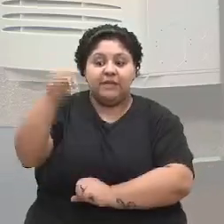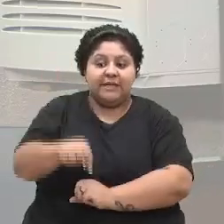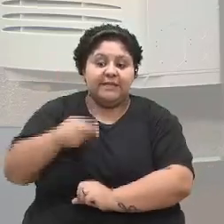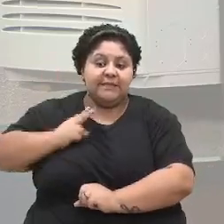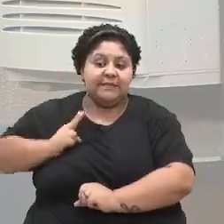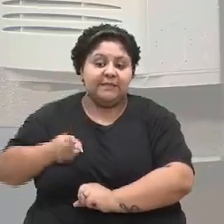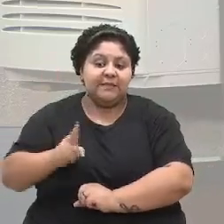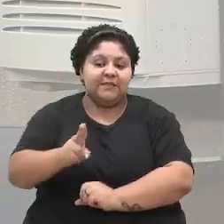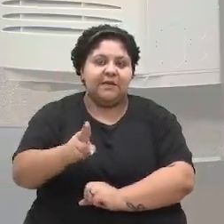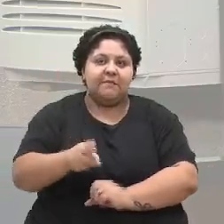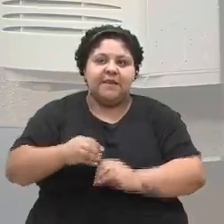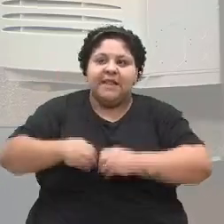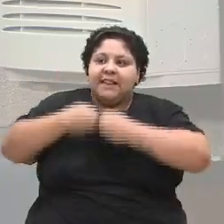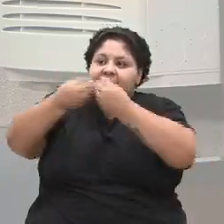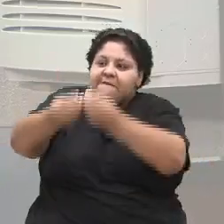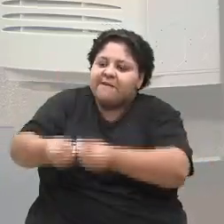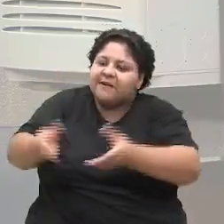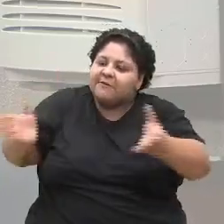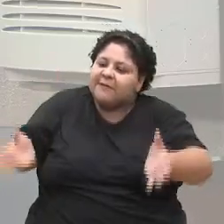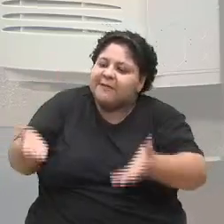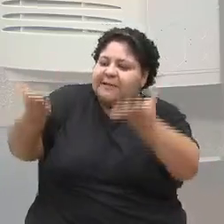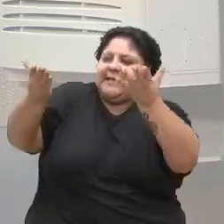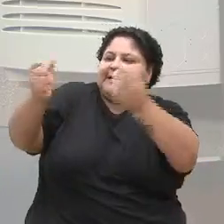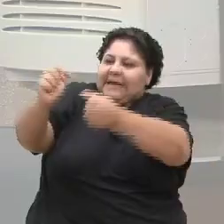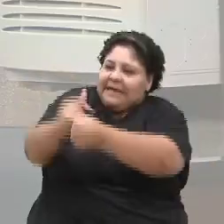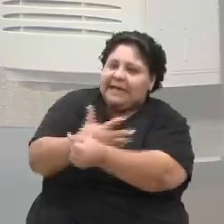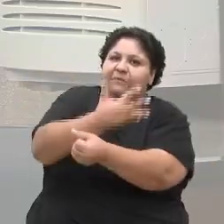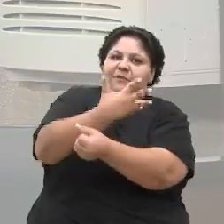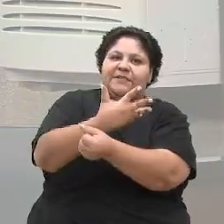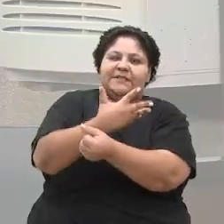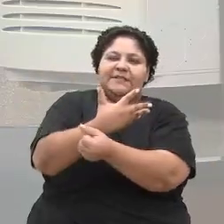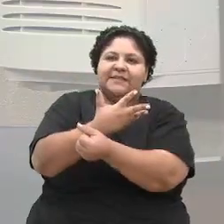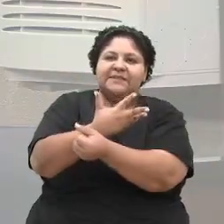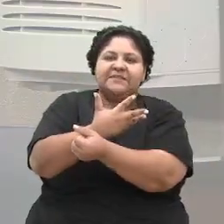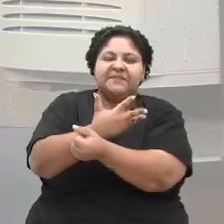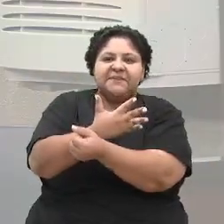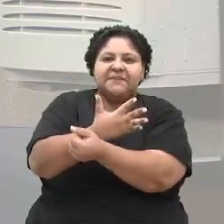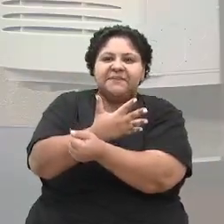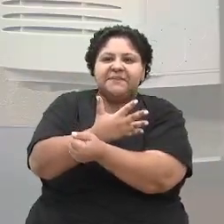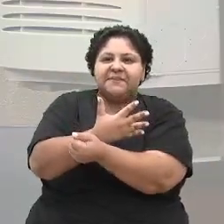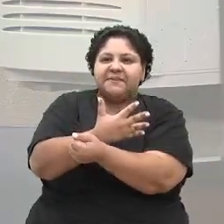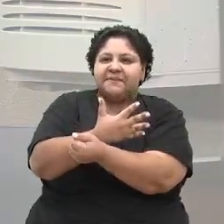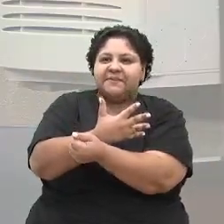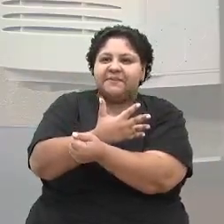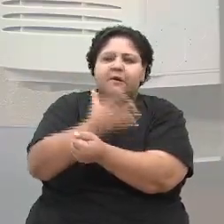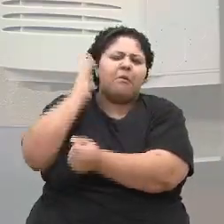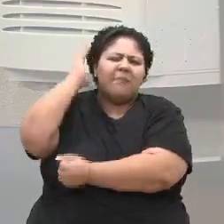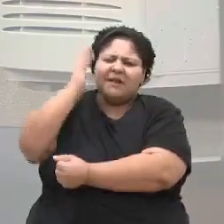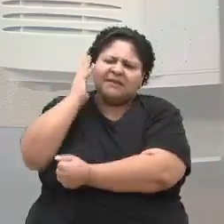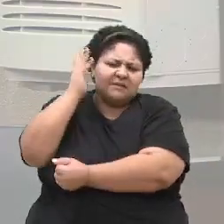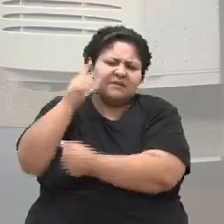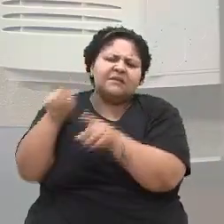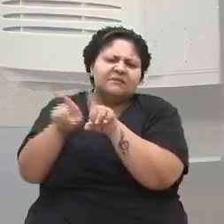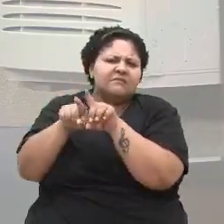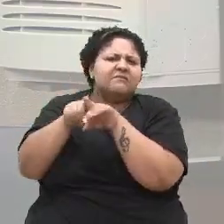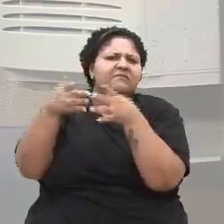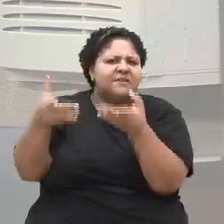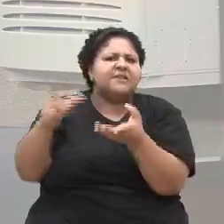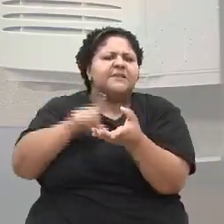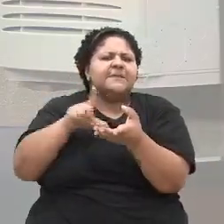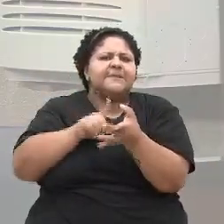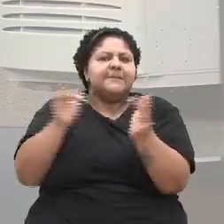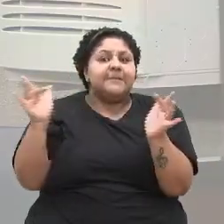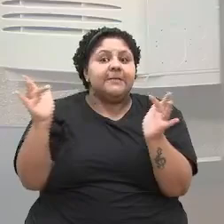sempre levando alegria, né? Levando emoção, abrindo, né? Palestrante, enfim, tem esse